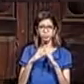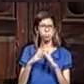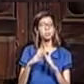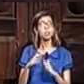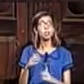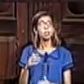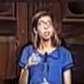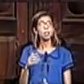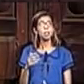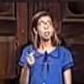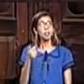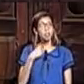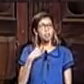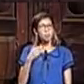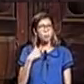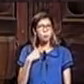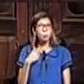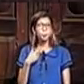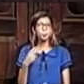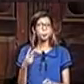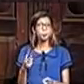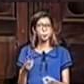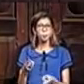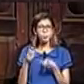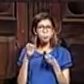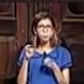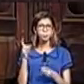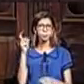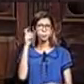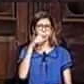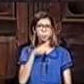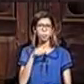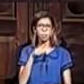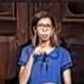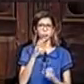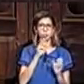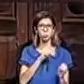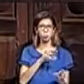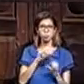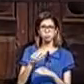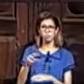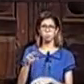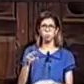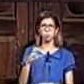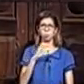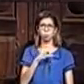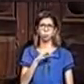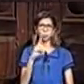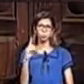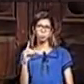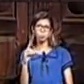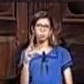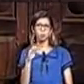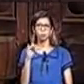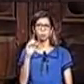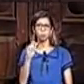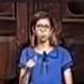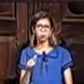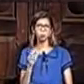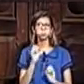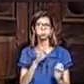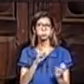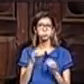Chegou a mim a dificuldade que a Regional de Educação de Campos, a Coordenadoria Regional de Educação de Campos do